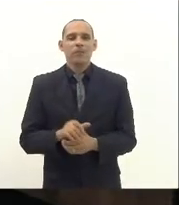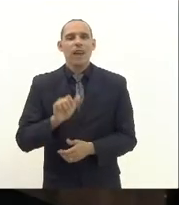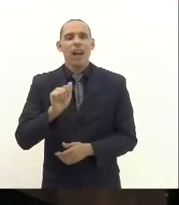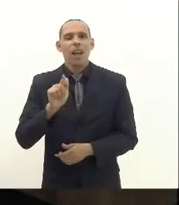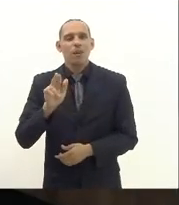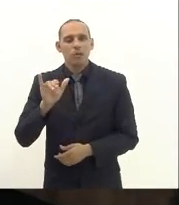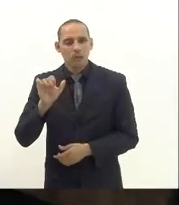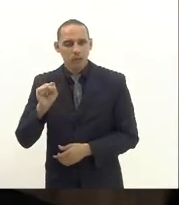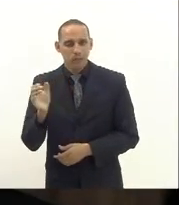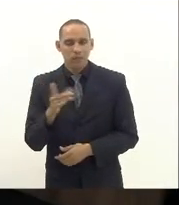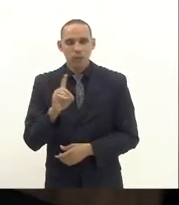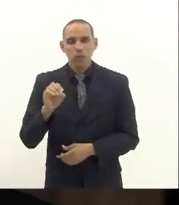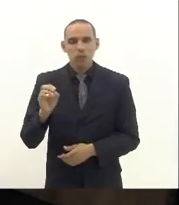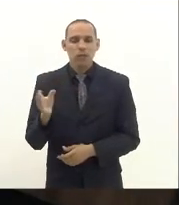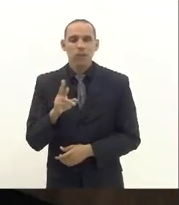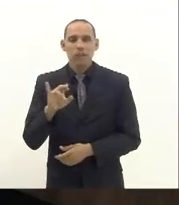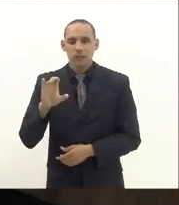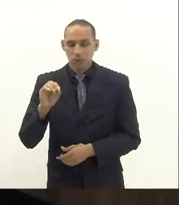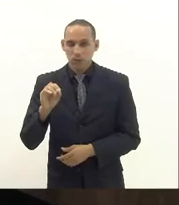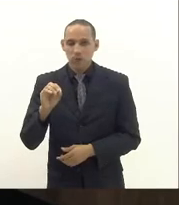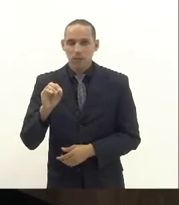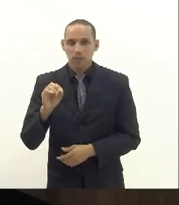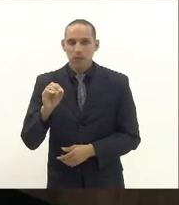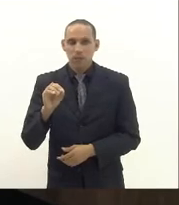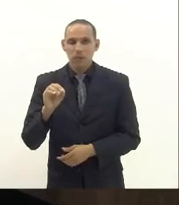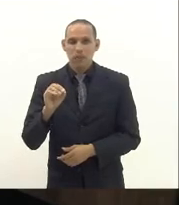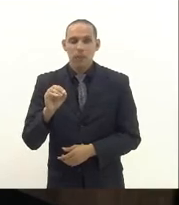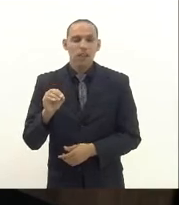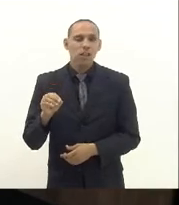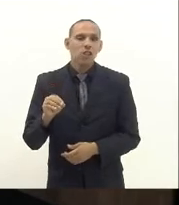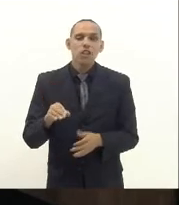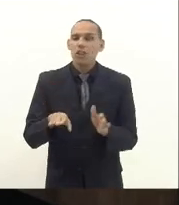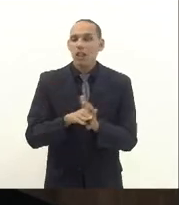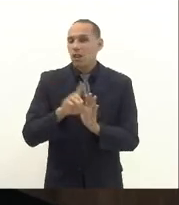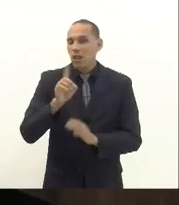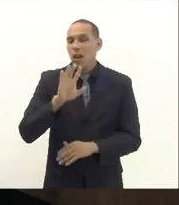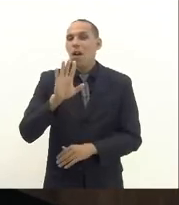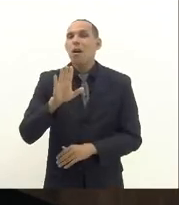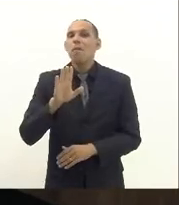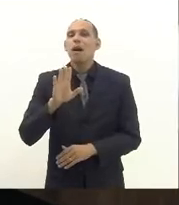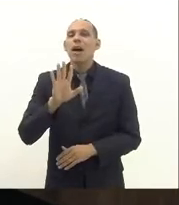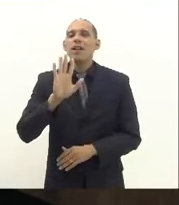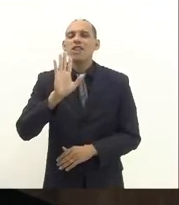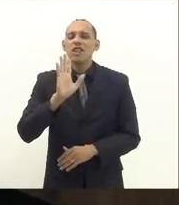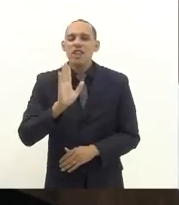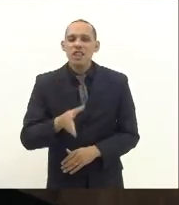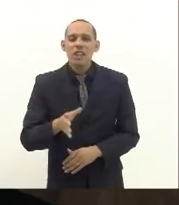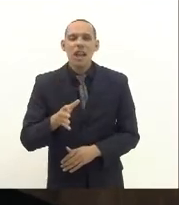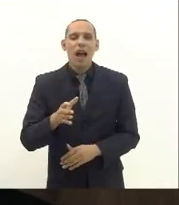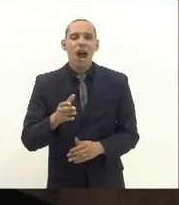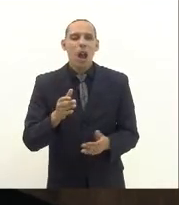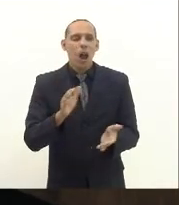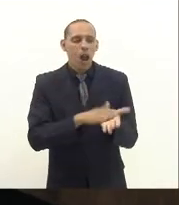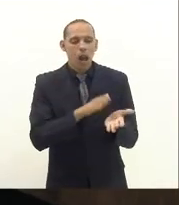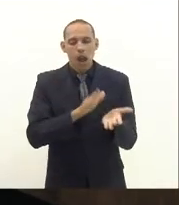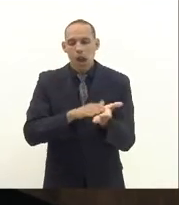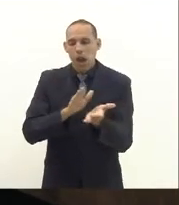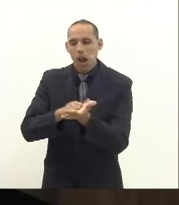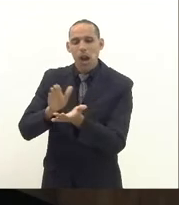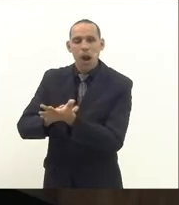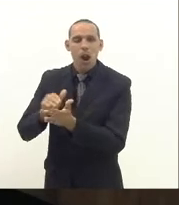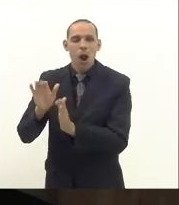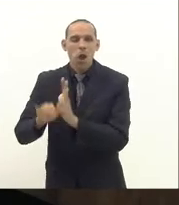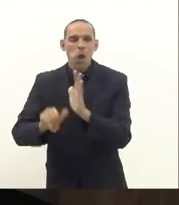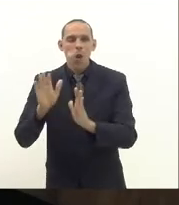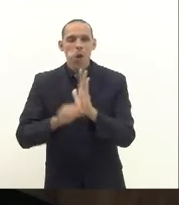mal chegou tá espoliando o bolso do cidadão as cobranças